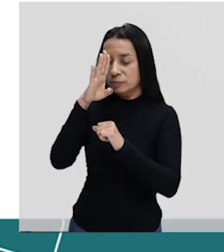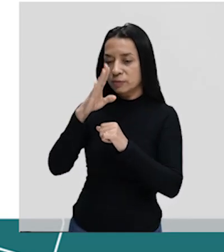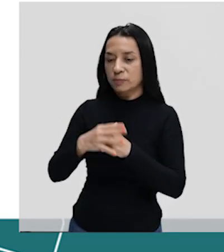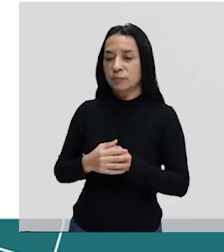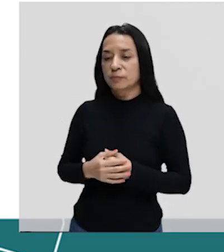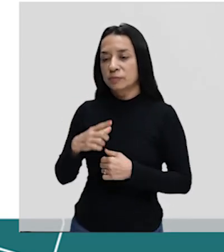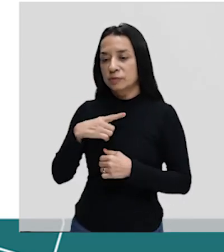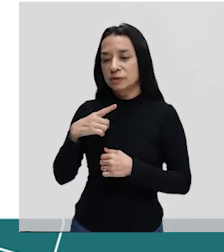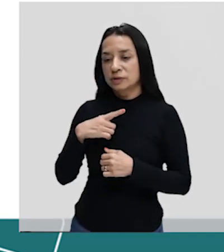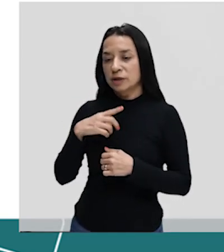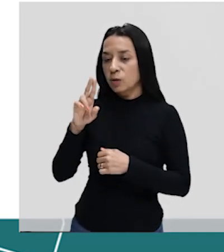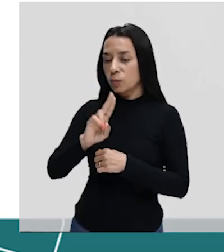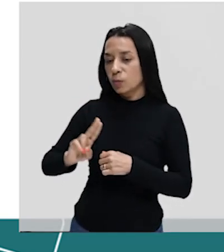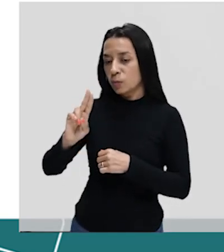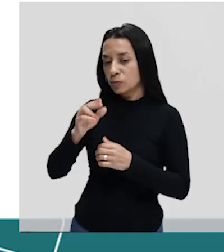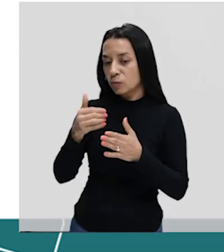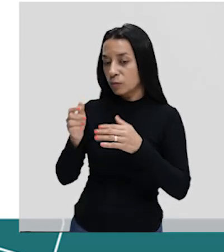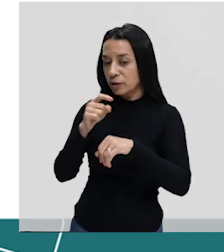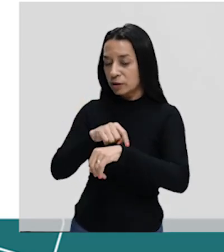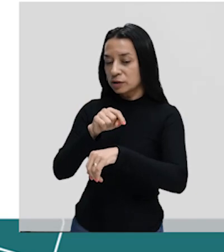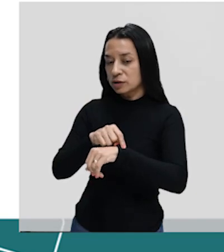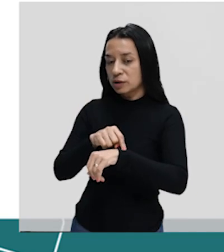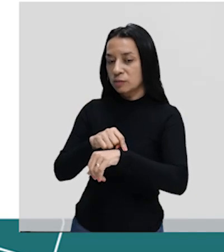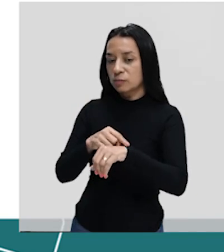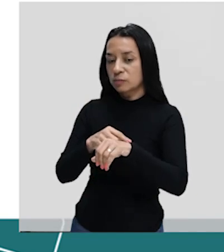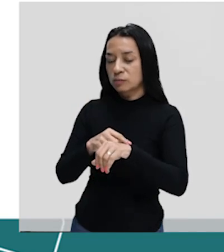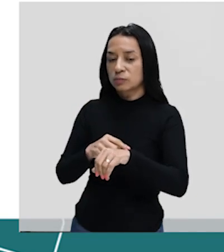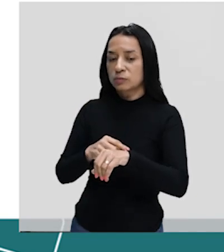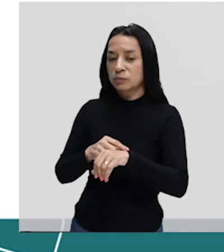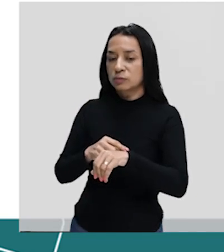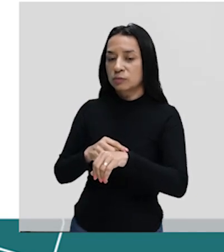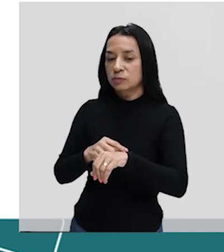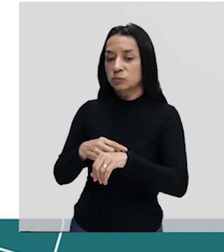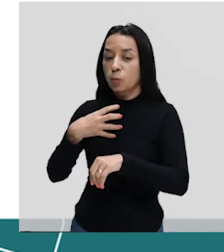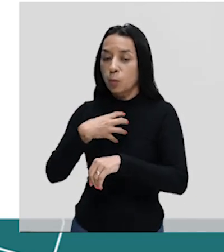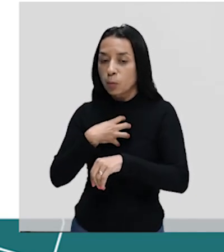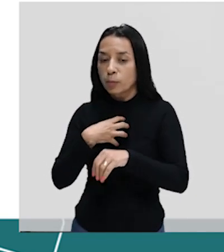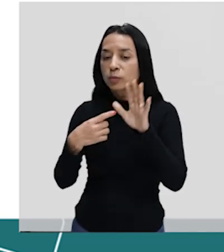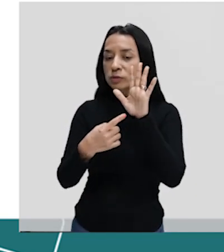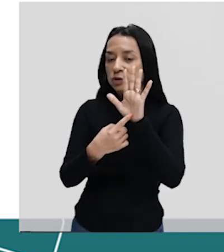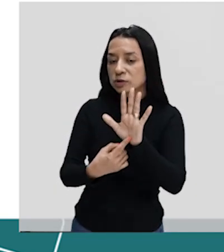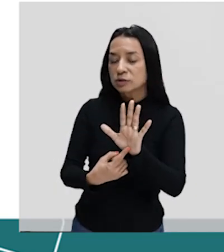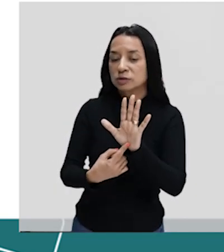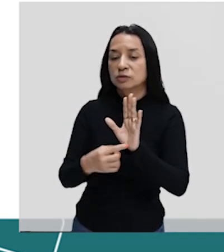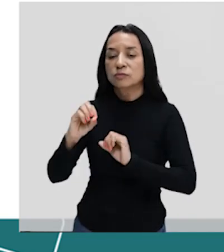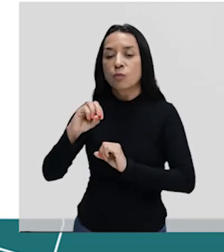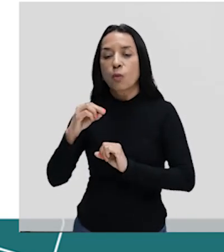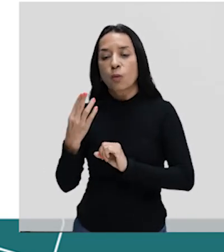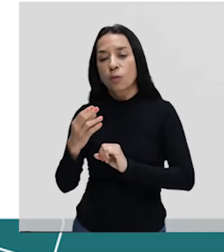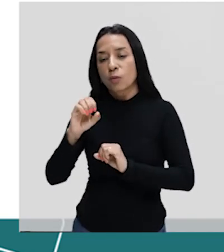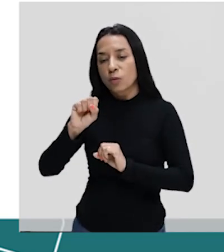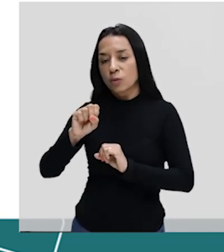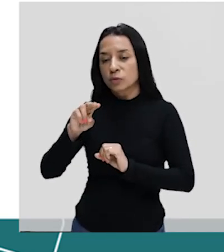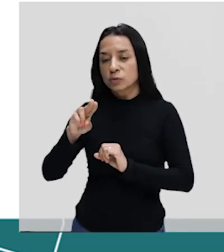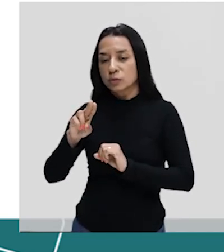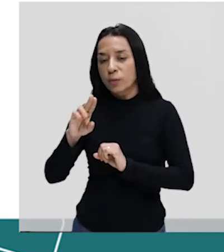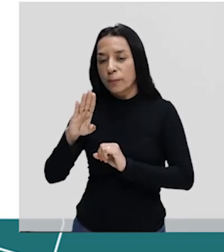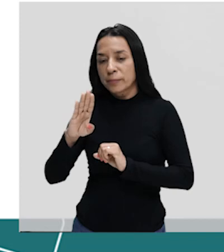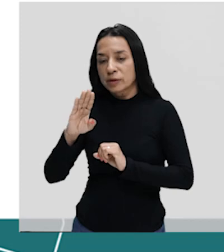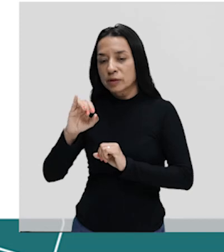qualquer tempo do modo indicativo ou subjuntivo. Gravem bem esses dois modos, eu não estou falando aqui de imperativo. Então,